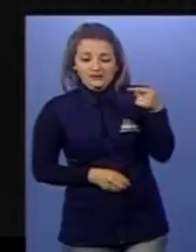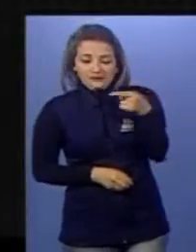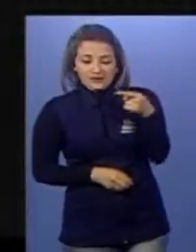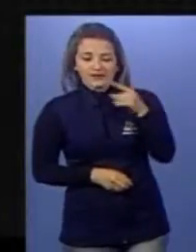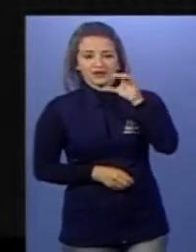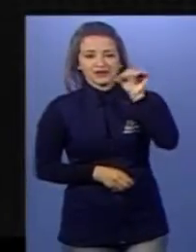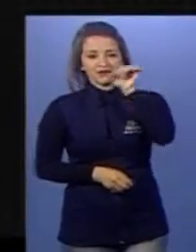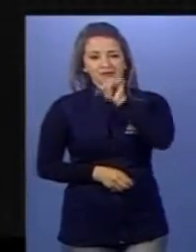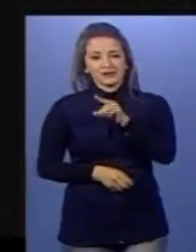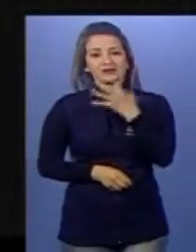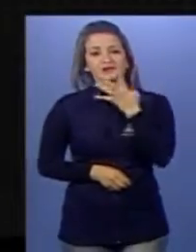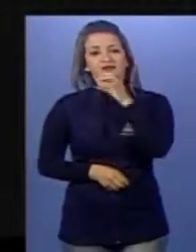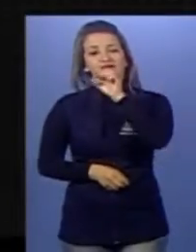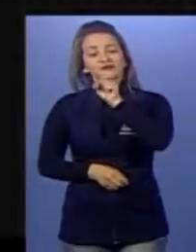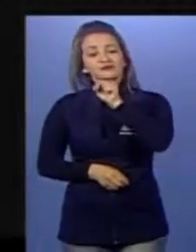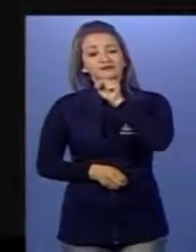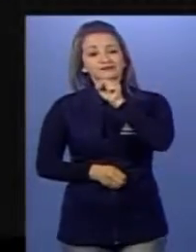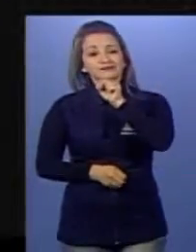98